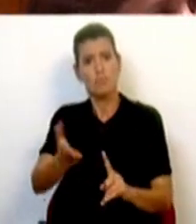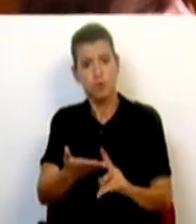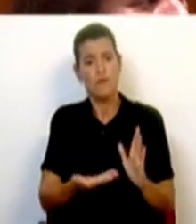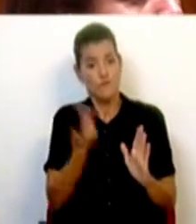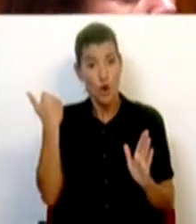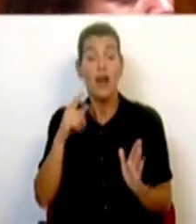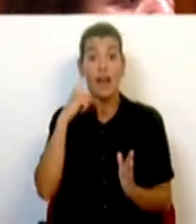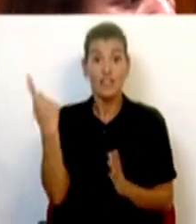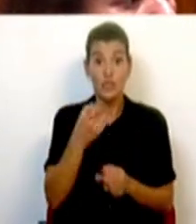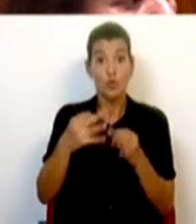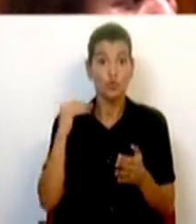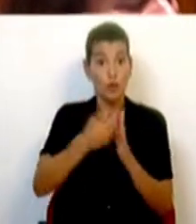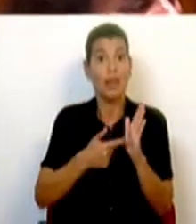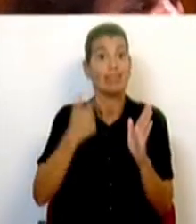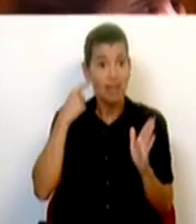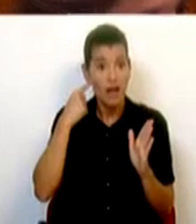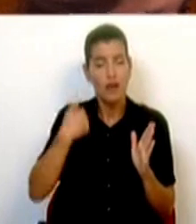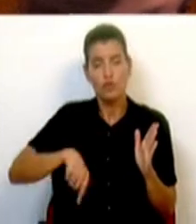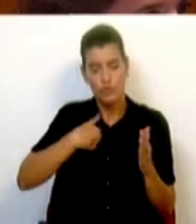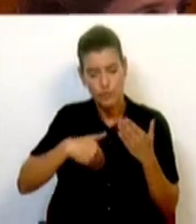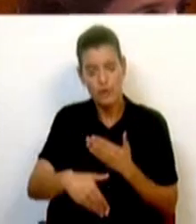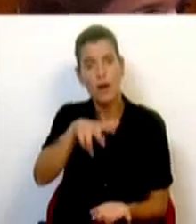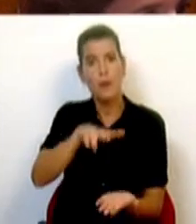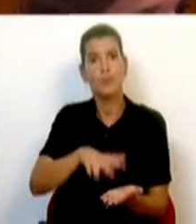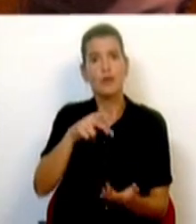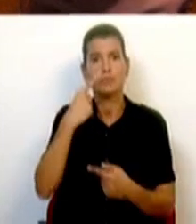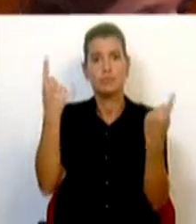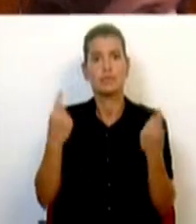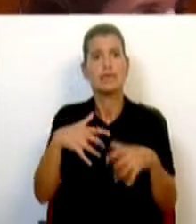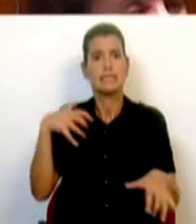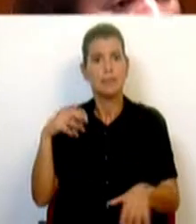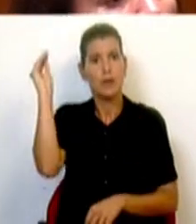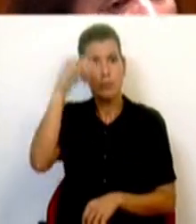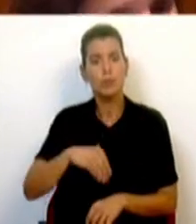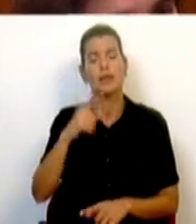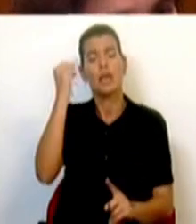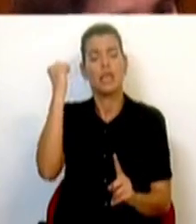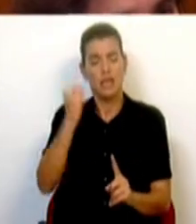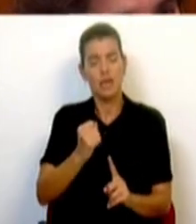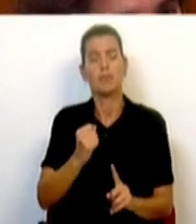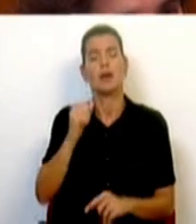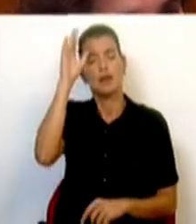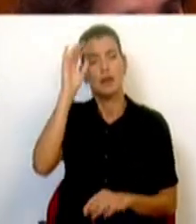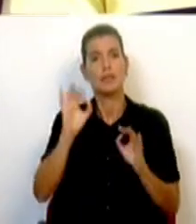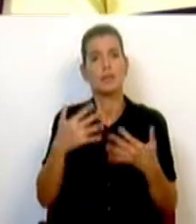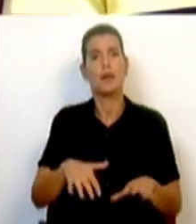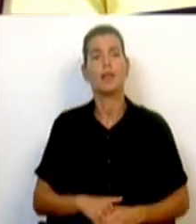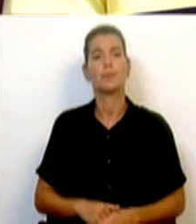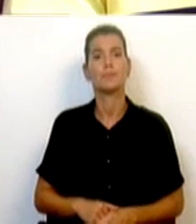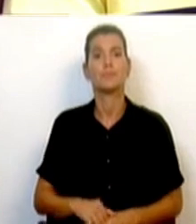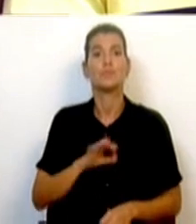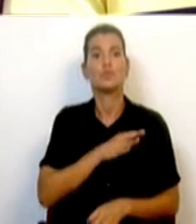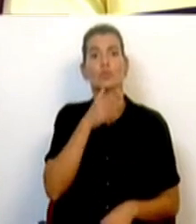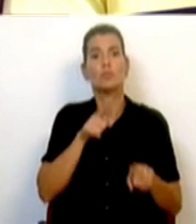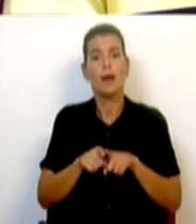a revisão constitucional, nós iremos apresentar à Assembleia da República a criminalização dos maus-tratos animais. Sr.